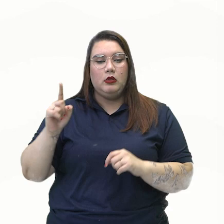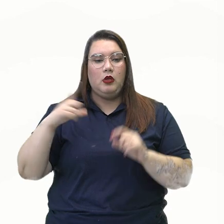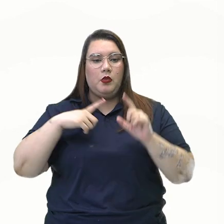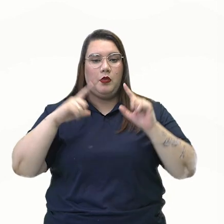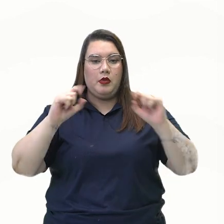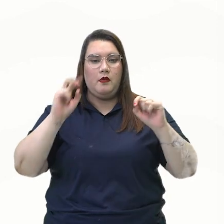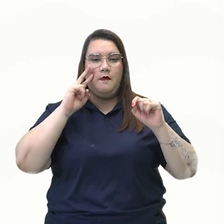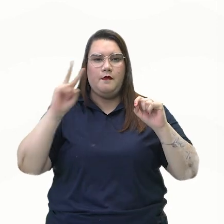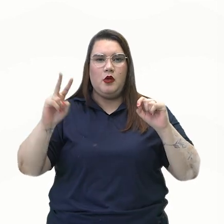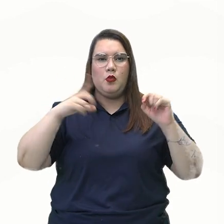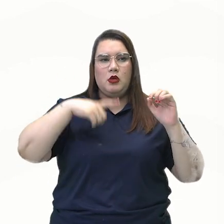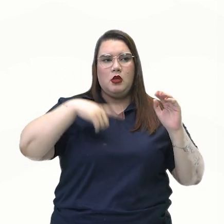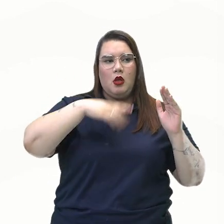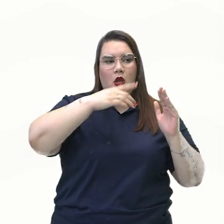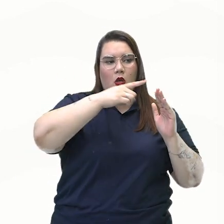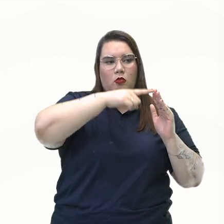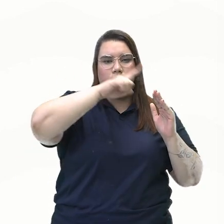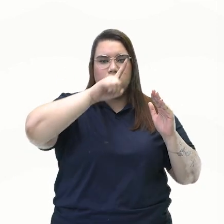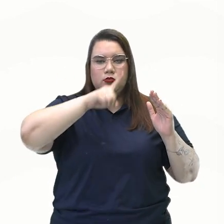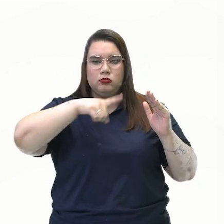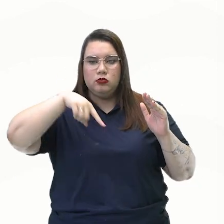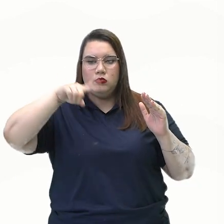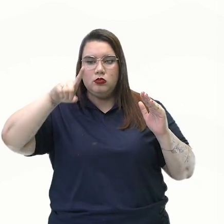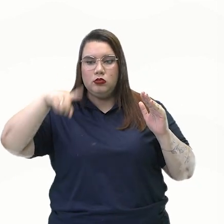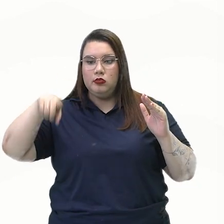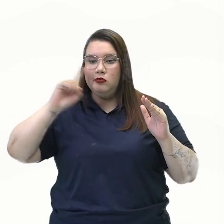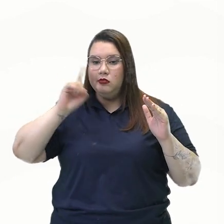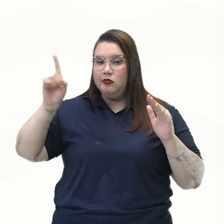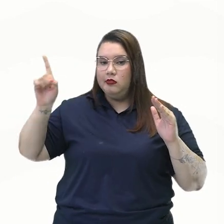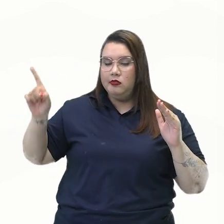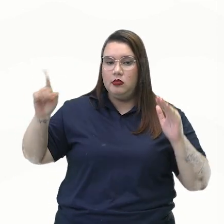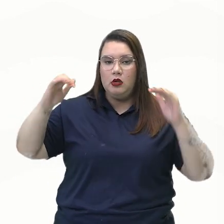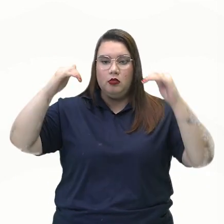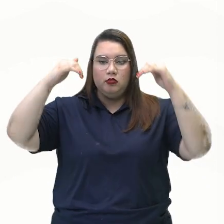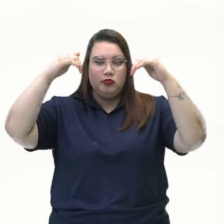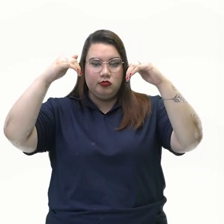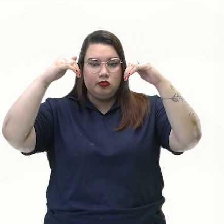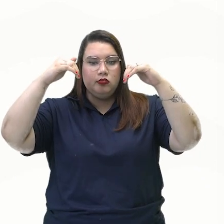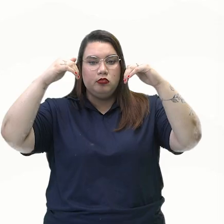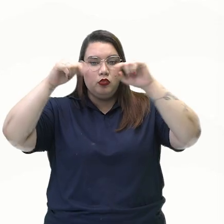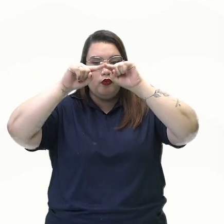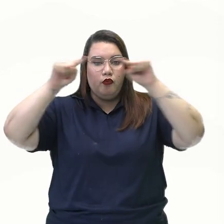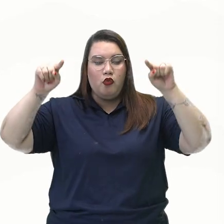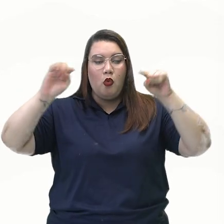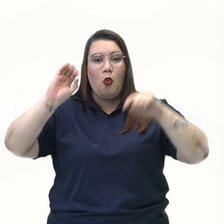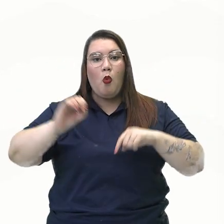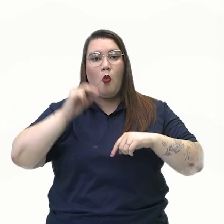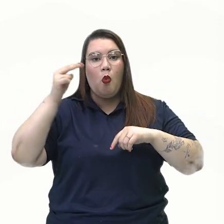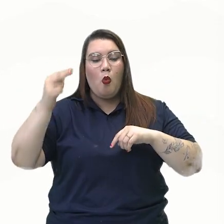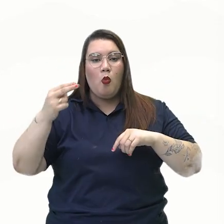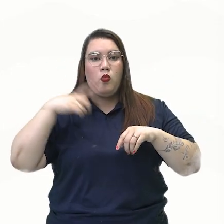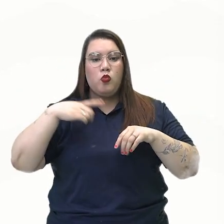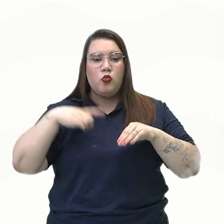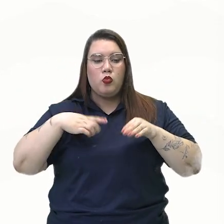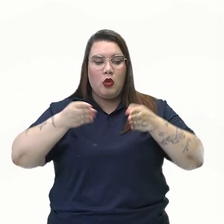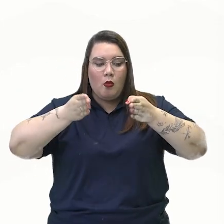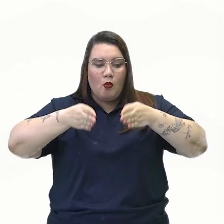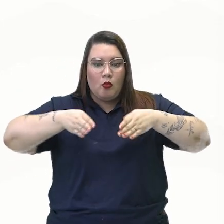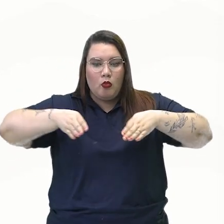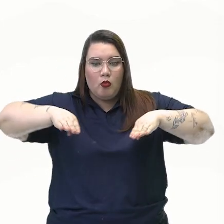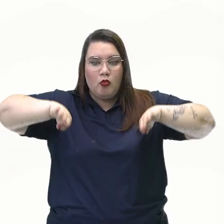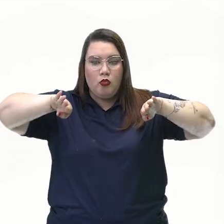consecutivas, aqui, ou a distância entre dois vales consecutivos, ou ainda a distância